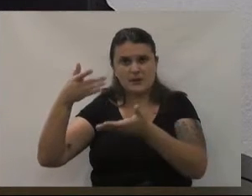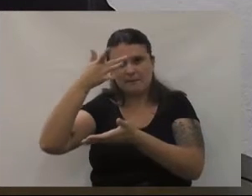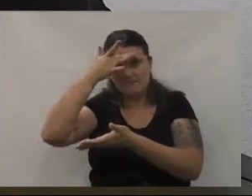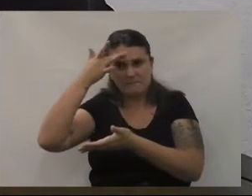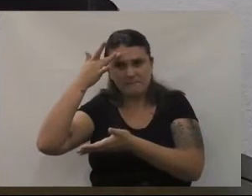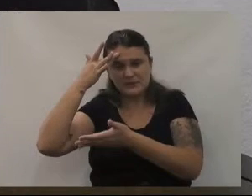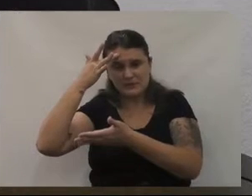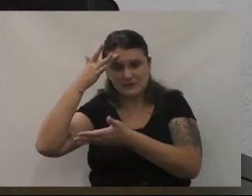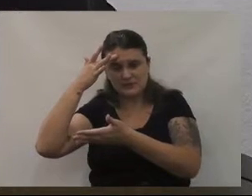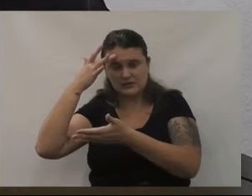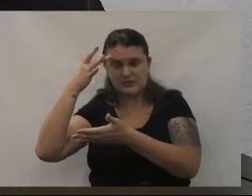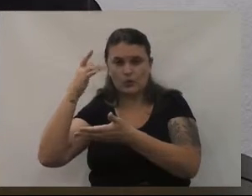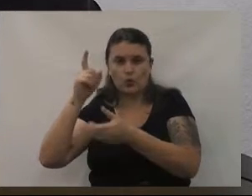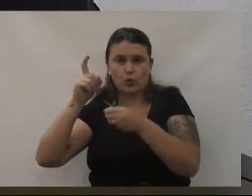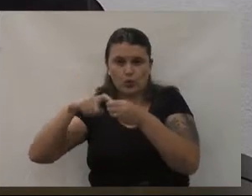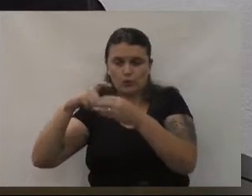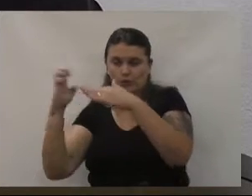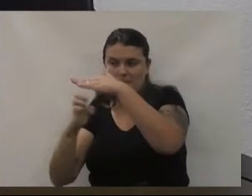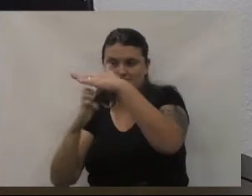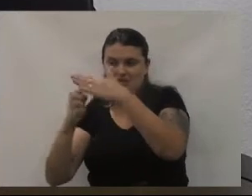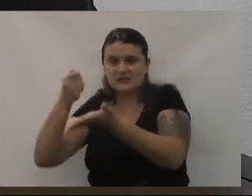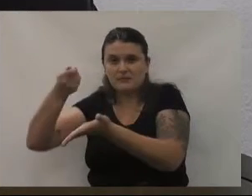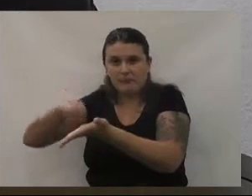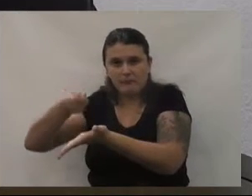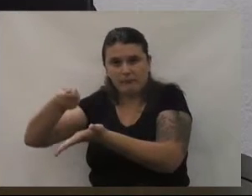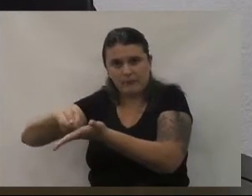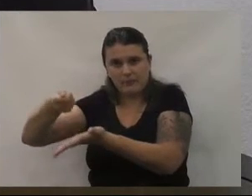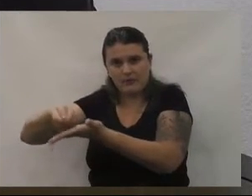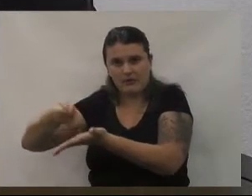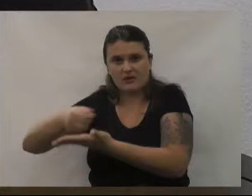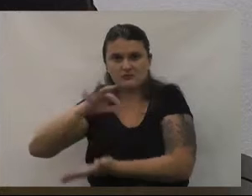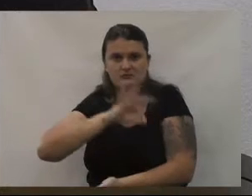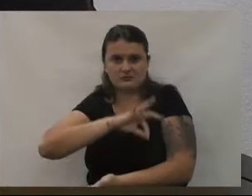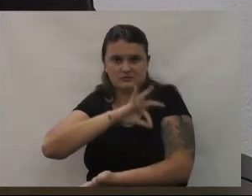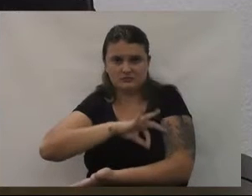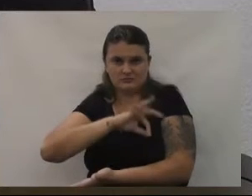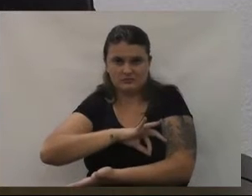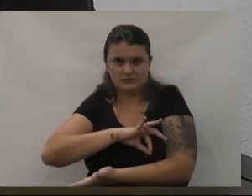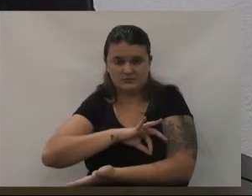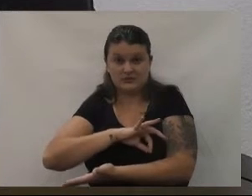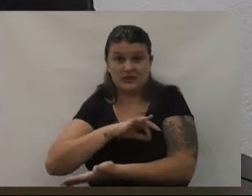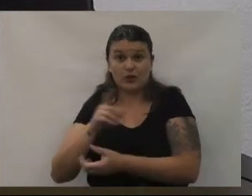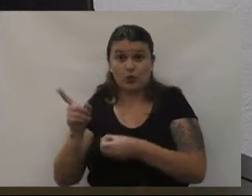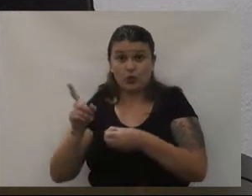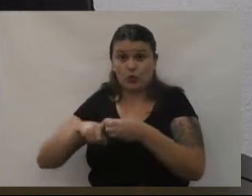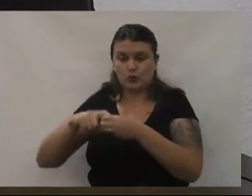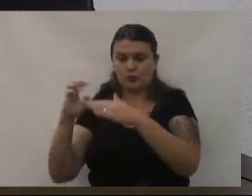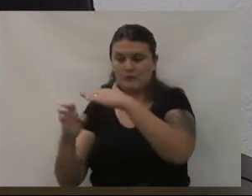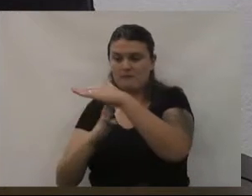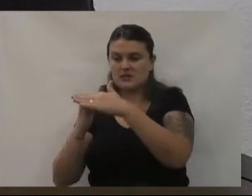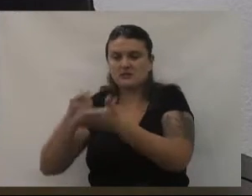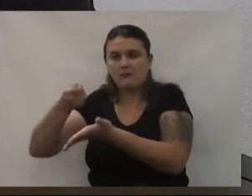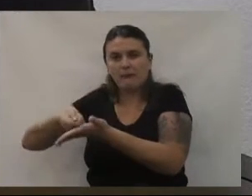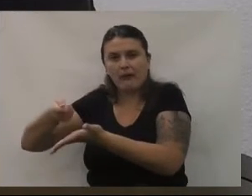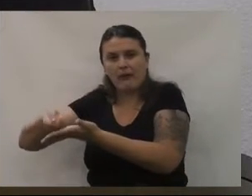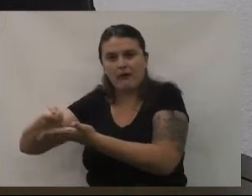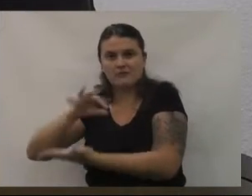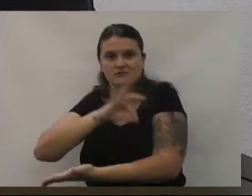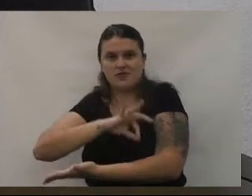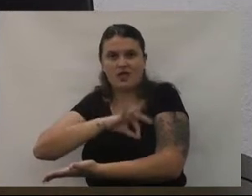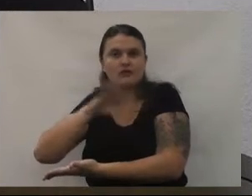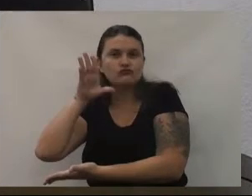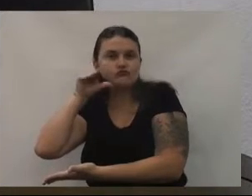das empresas, que é sobre a folha de pagamento. O empresário sabe quanto custa isso, mas